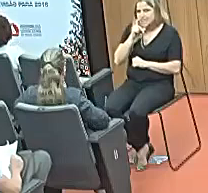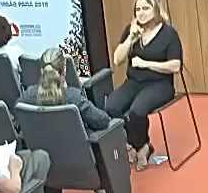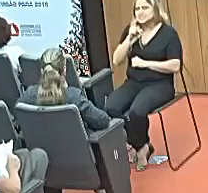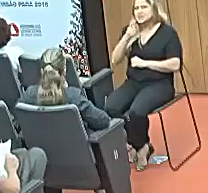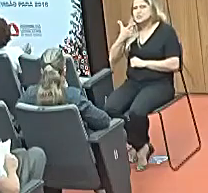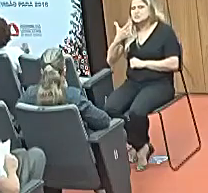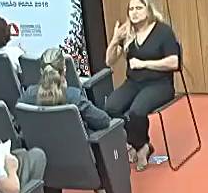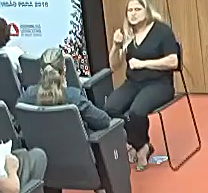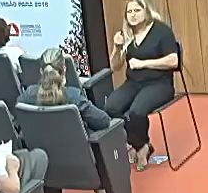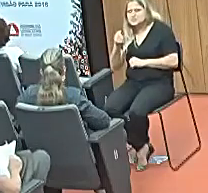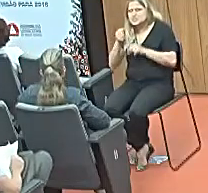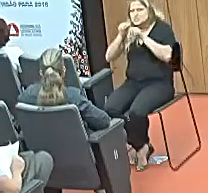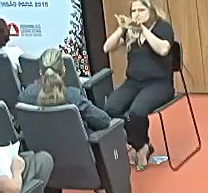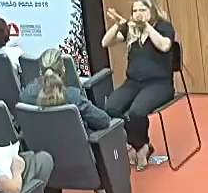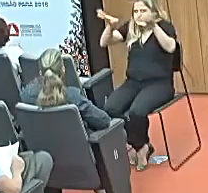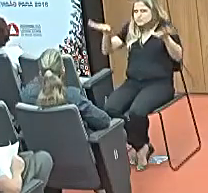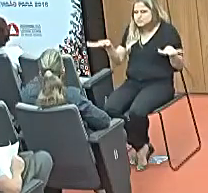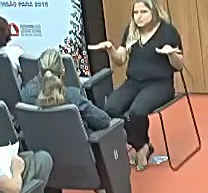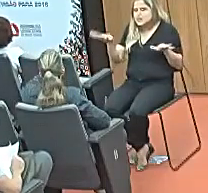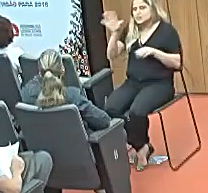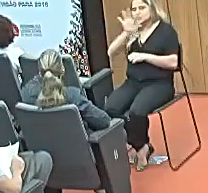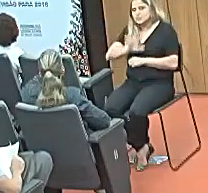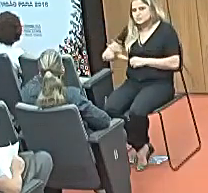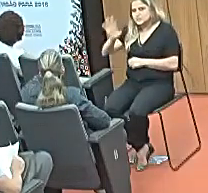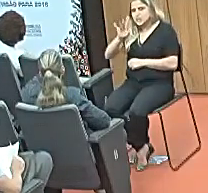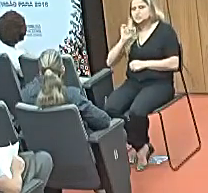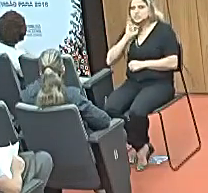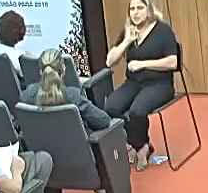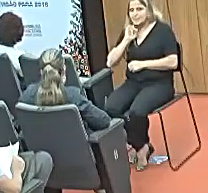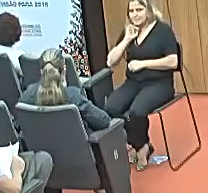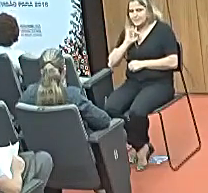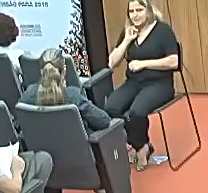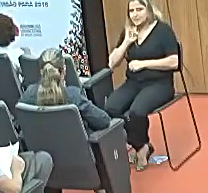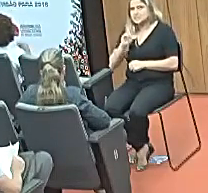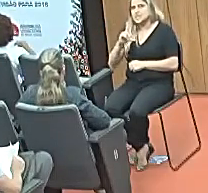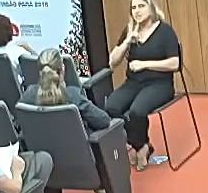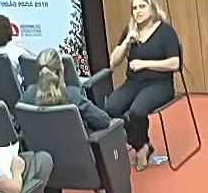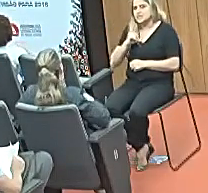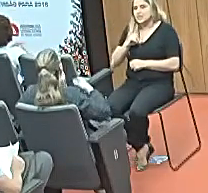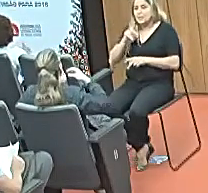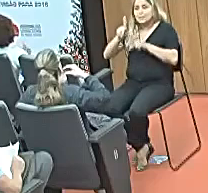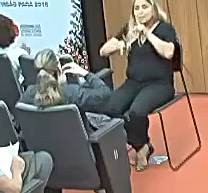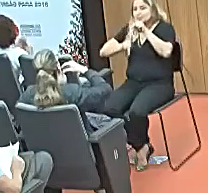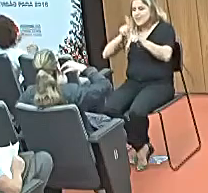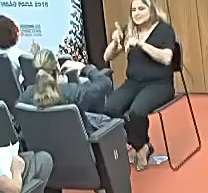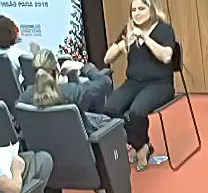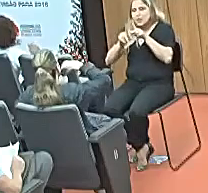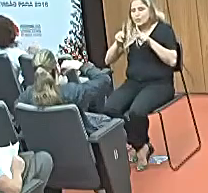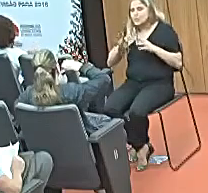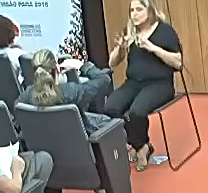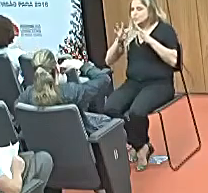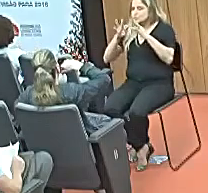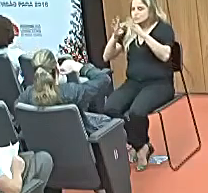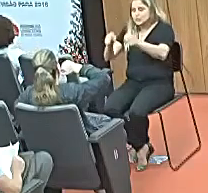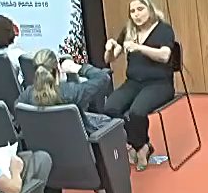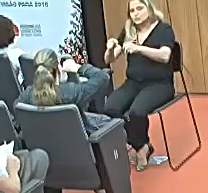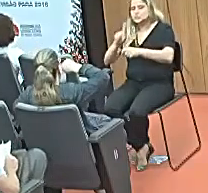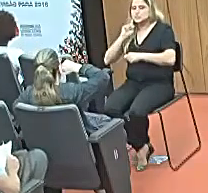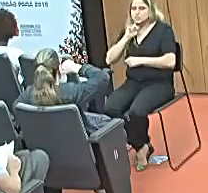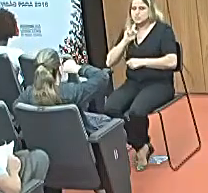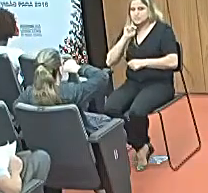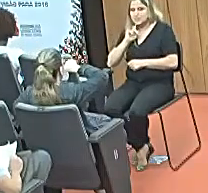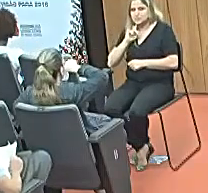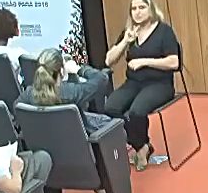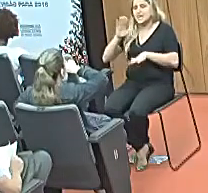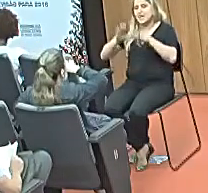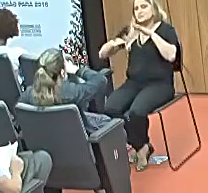espalhado por todo o estado de minas gerais até de praticamente quase toda a população mineira em vista que muitos vêm de outras regiões